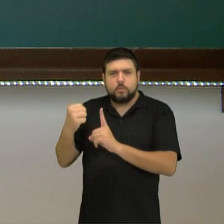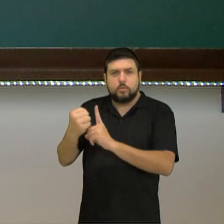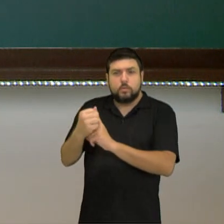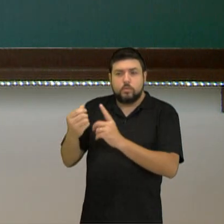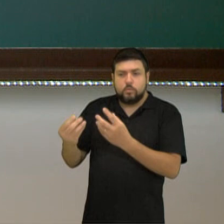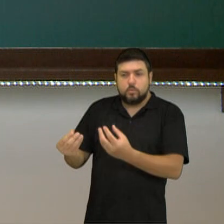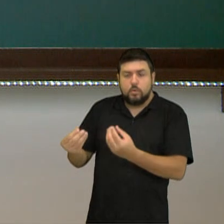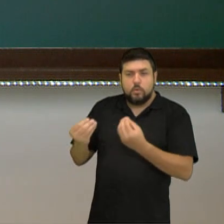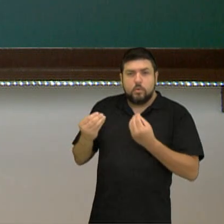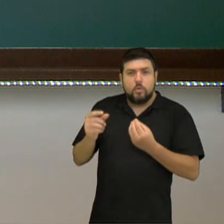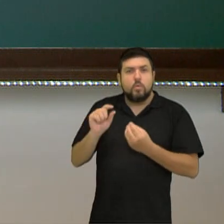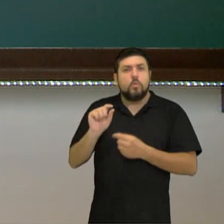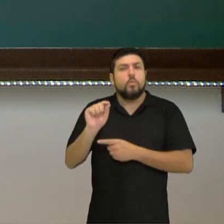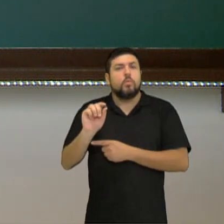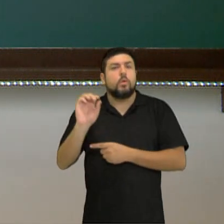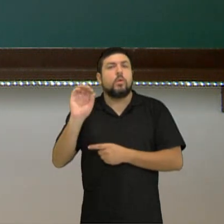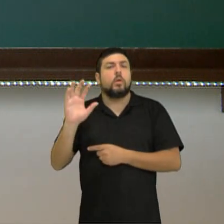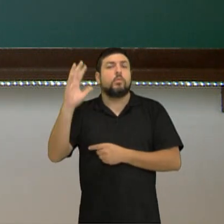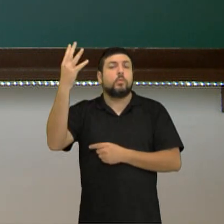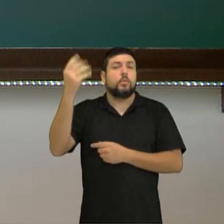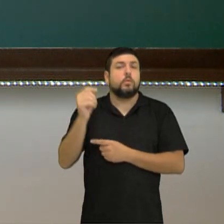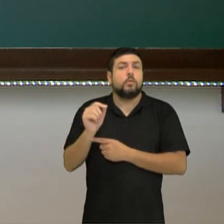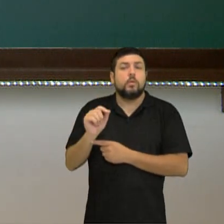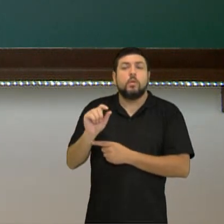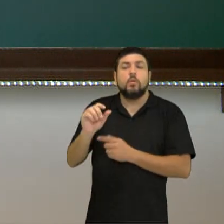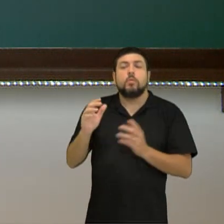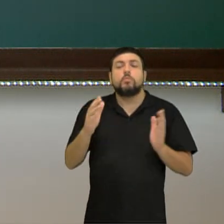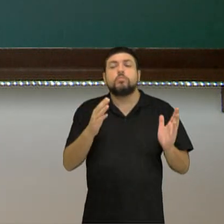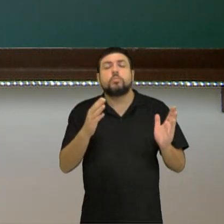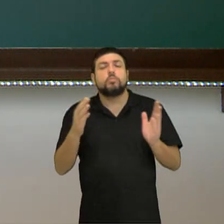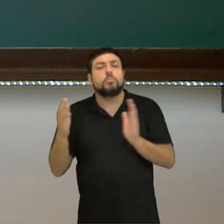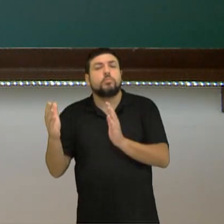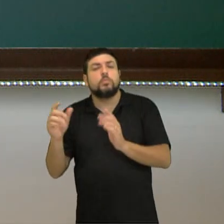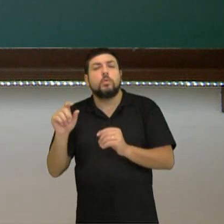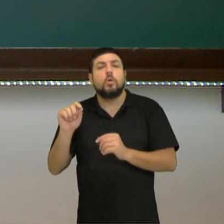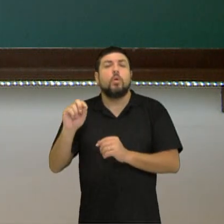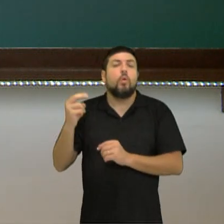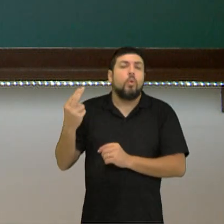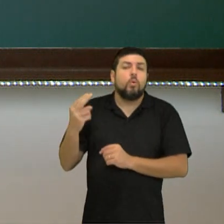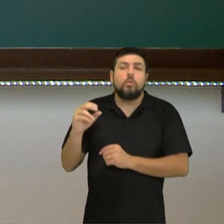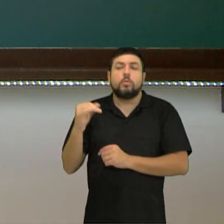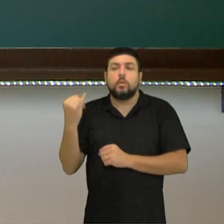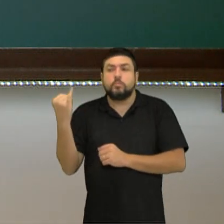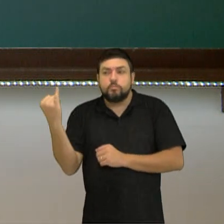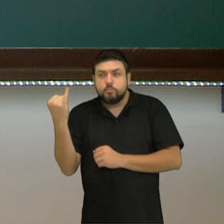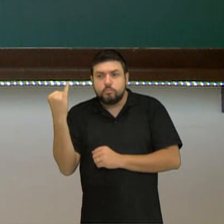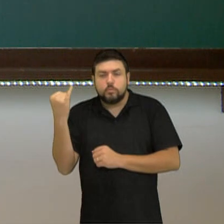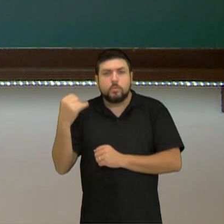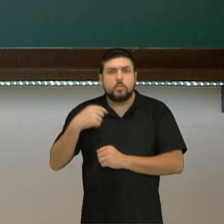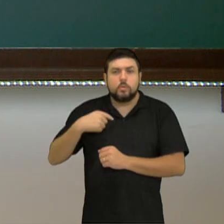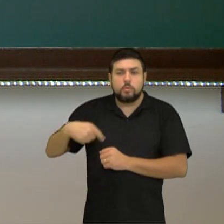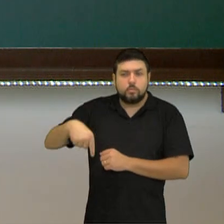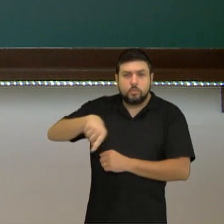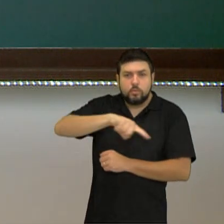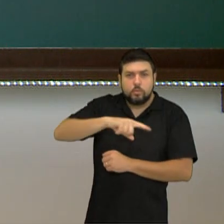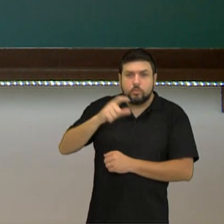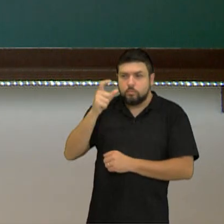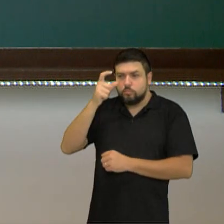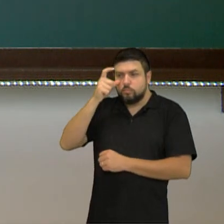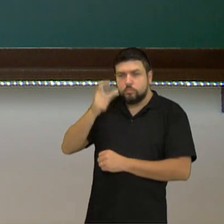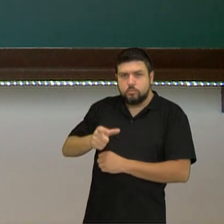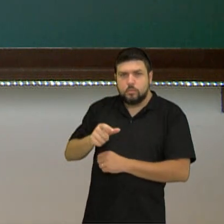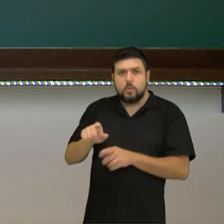os acontecimentos, aquilo que ocorre, aquilo que é importante, aquilo que é do nosso interesse. Também